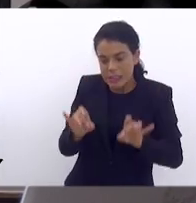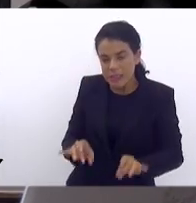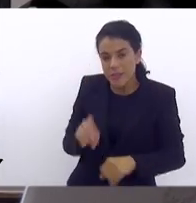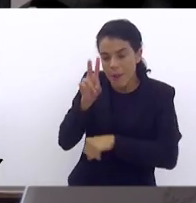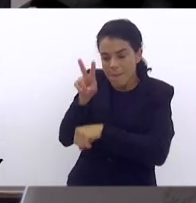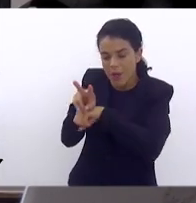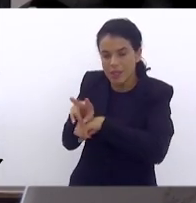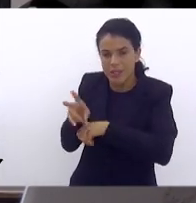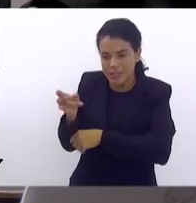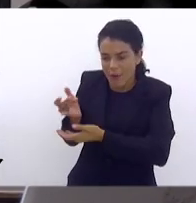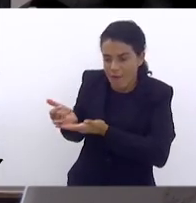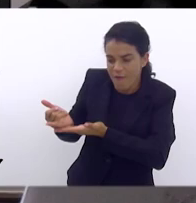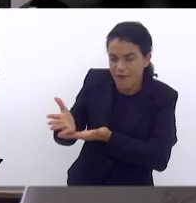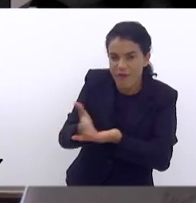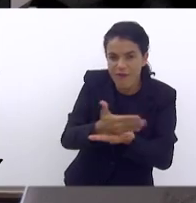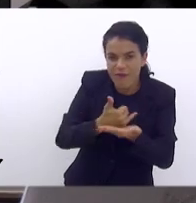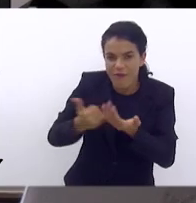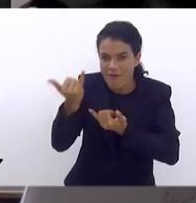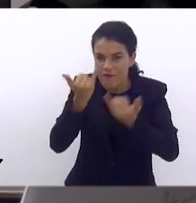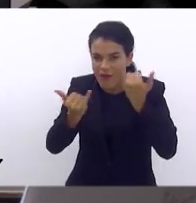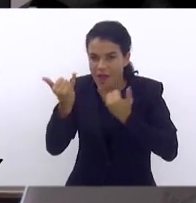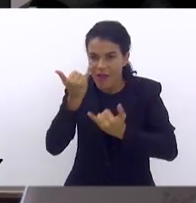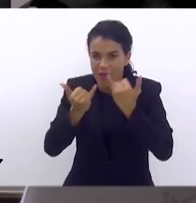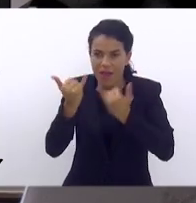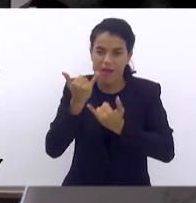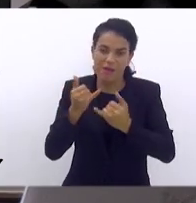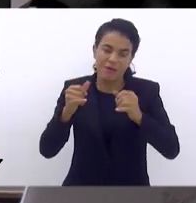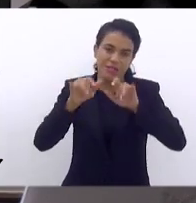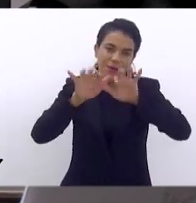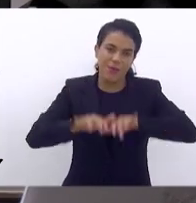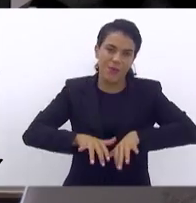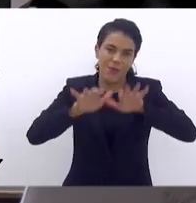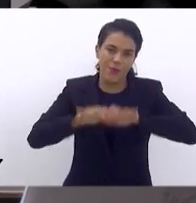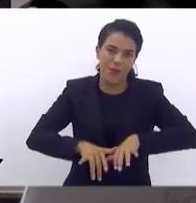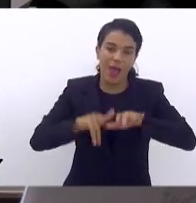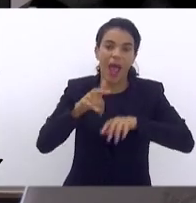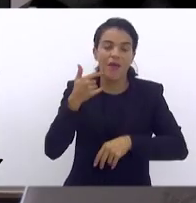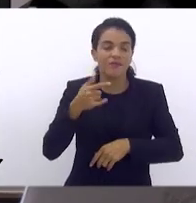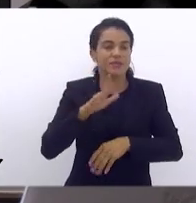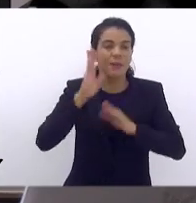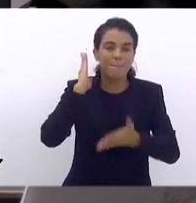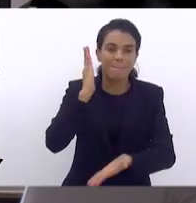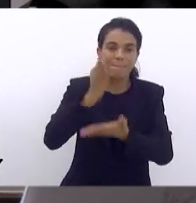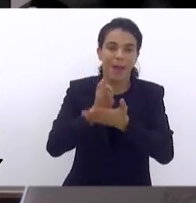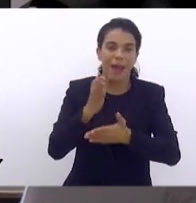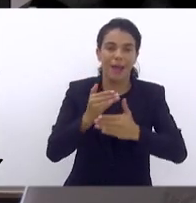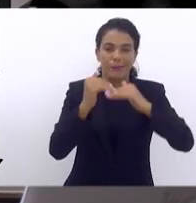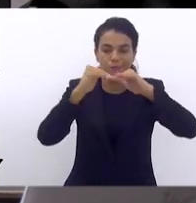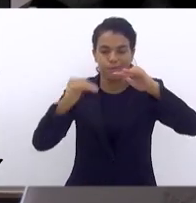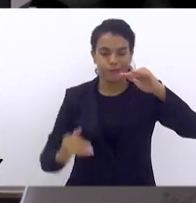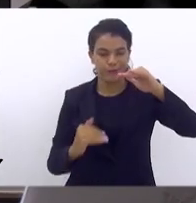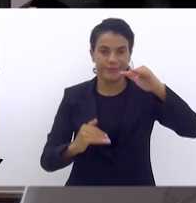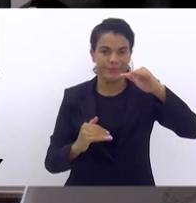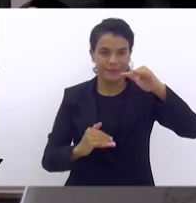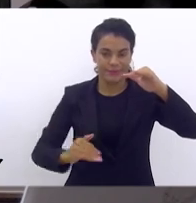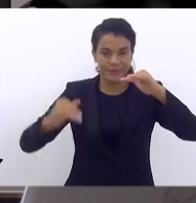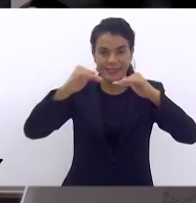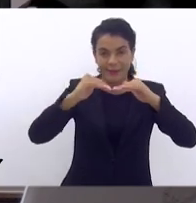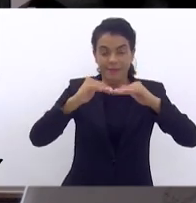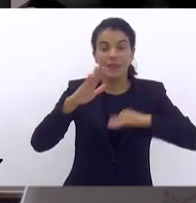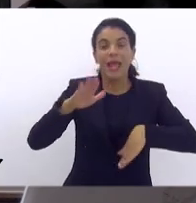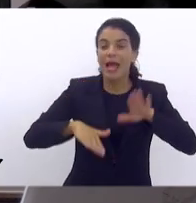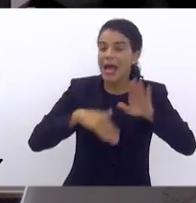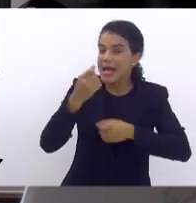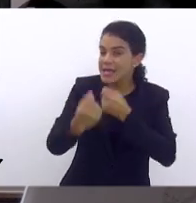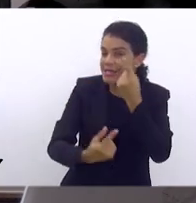proteção de dados você consegue detectar exatamente a perpetuação dessas desigualdades dessa discriminação embora às